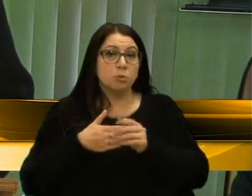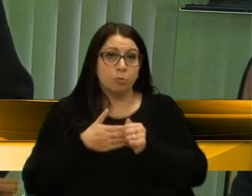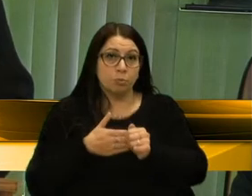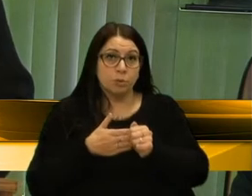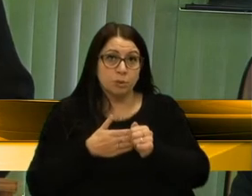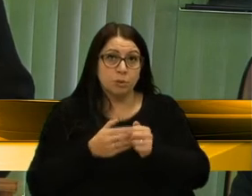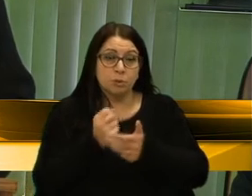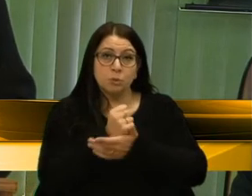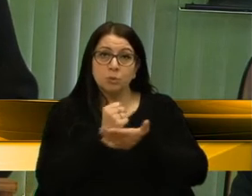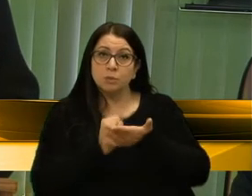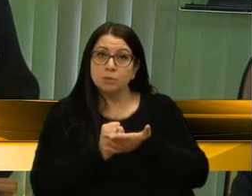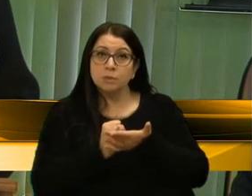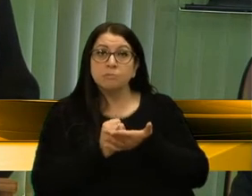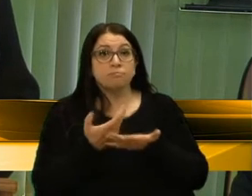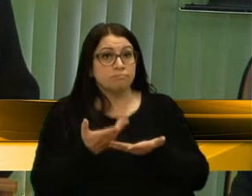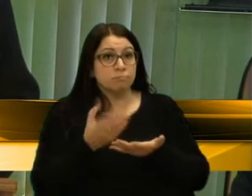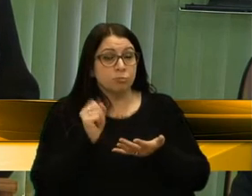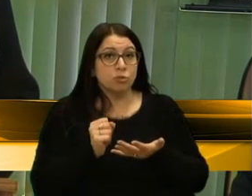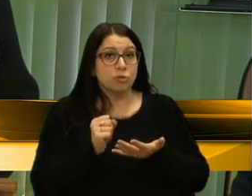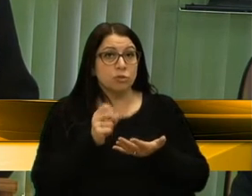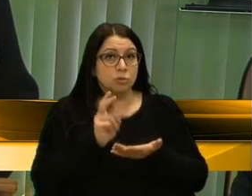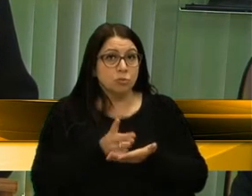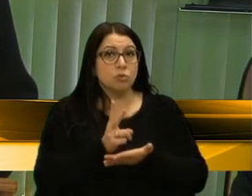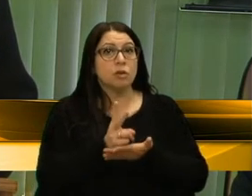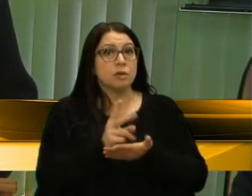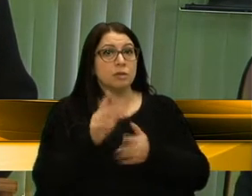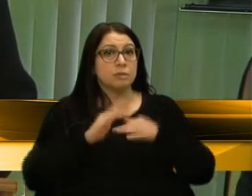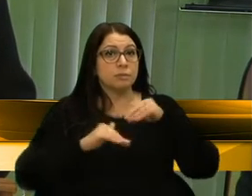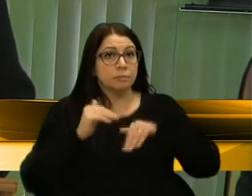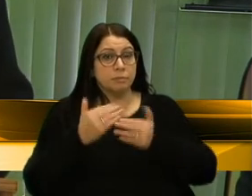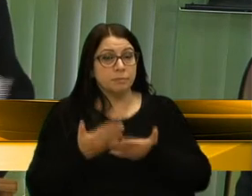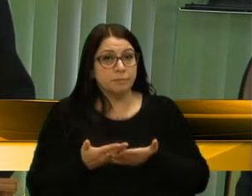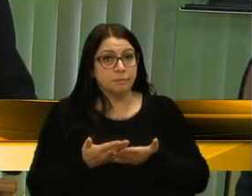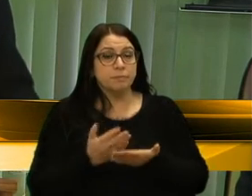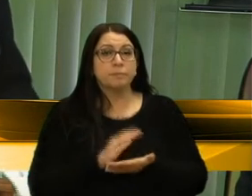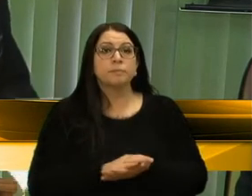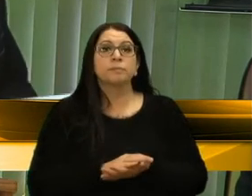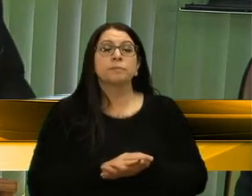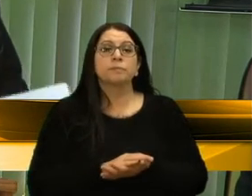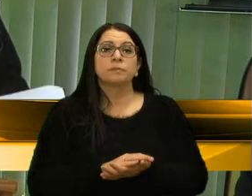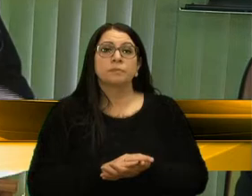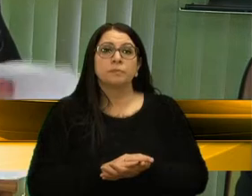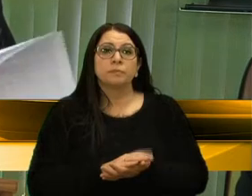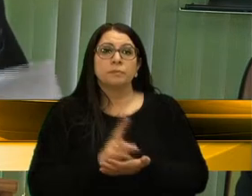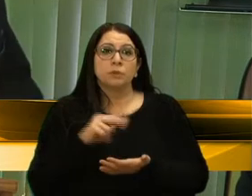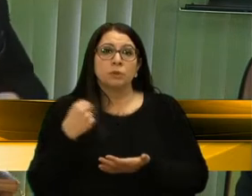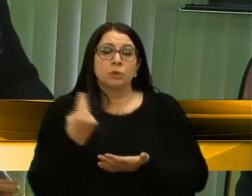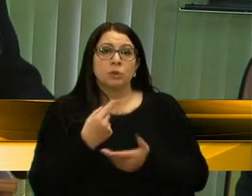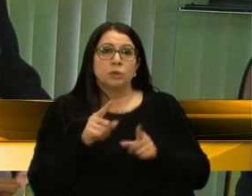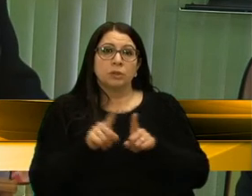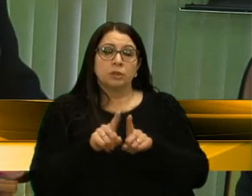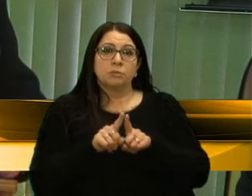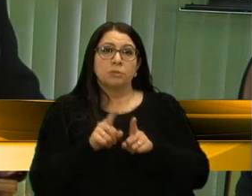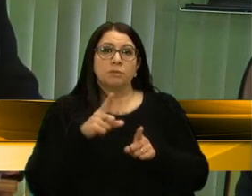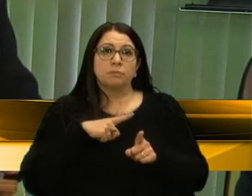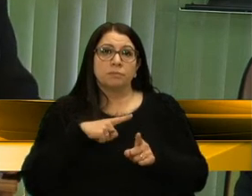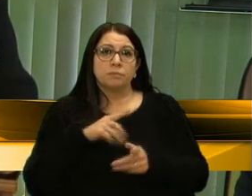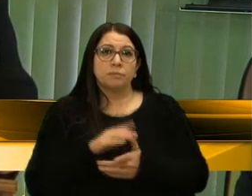esse contrato, no mínimo ele teria que estar sendo executado, né? Nós